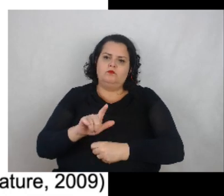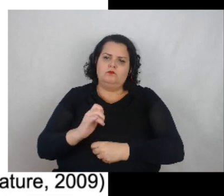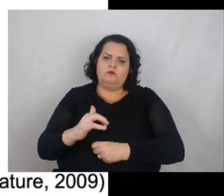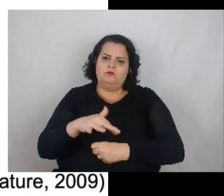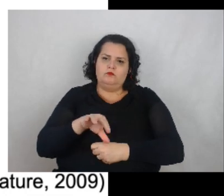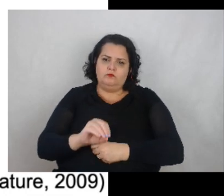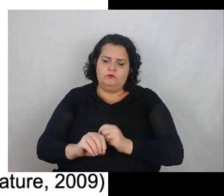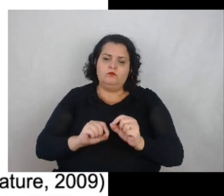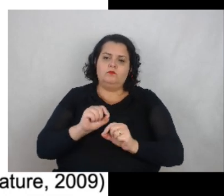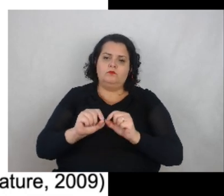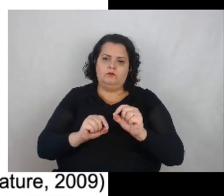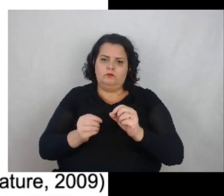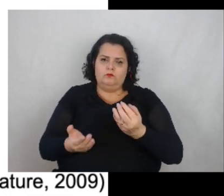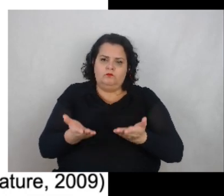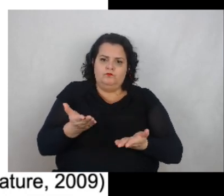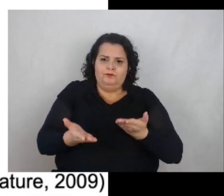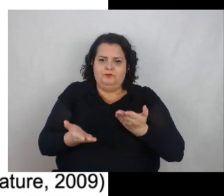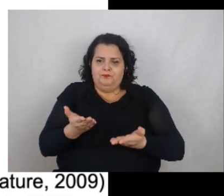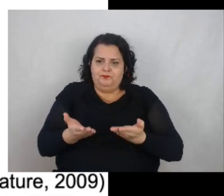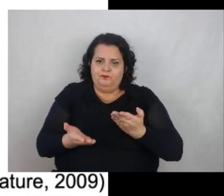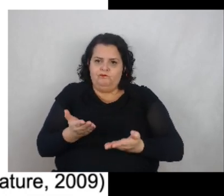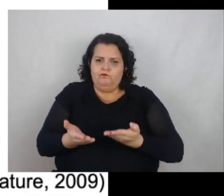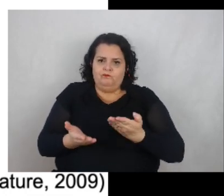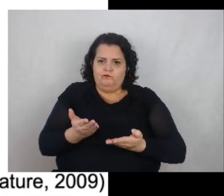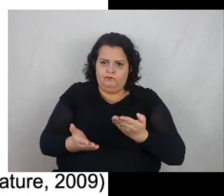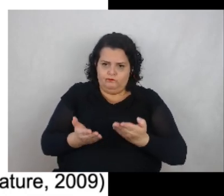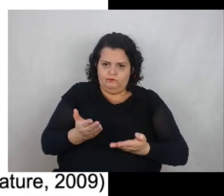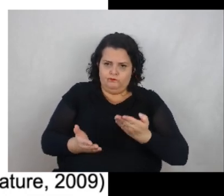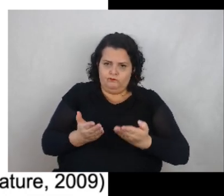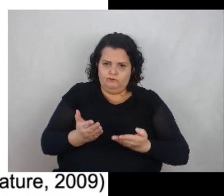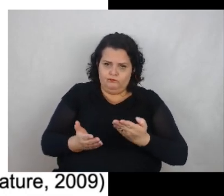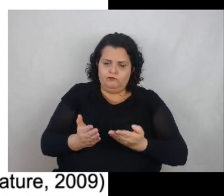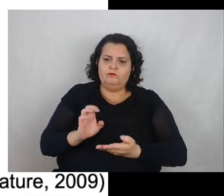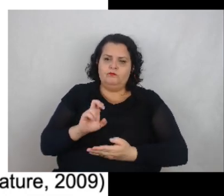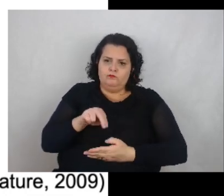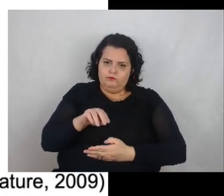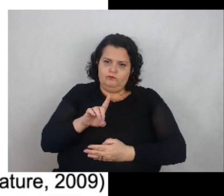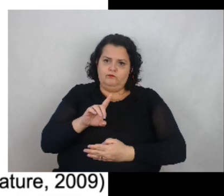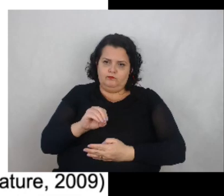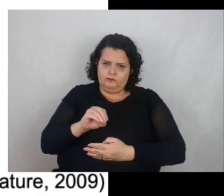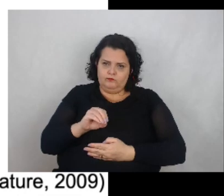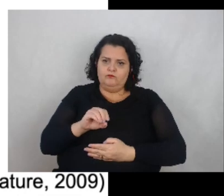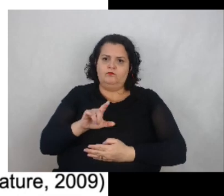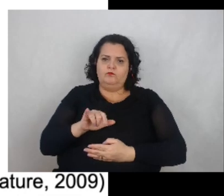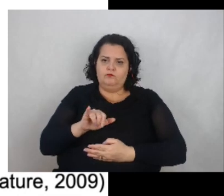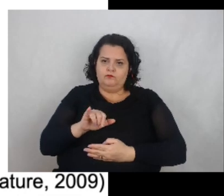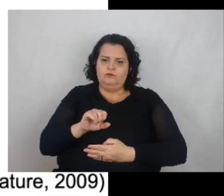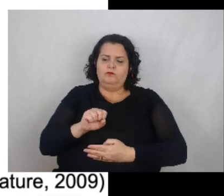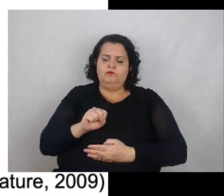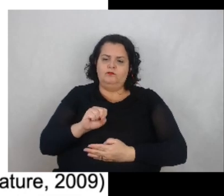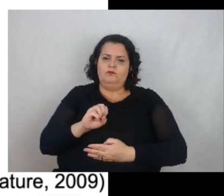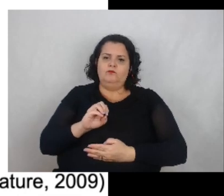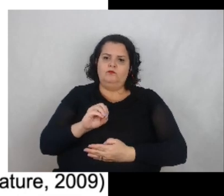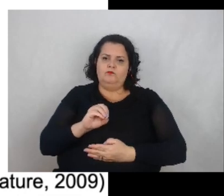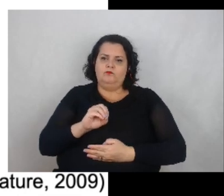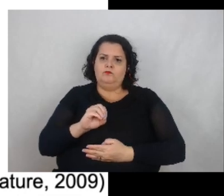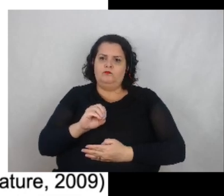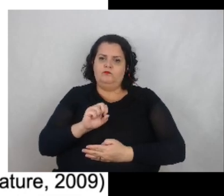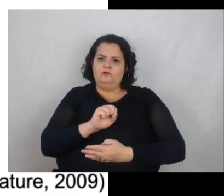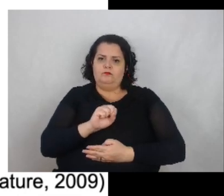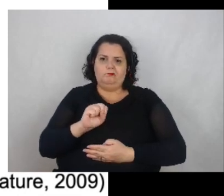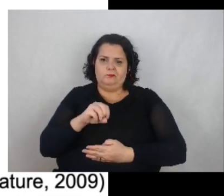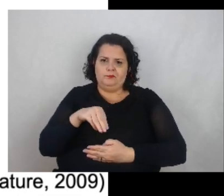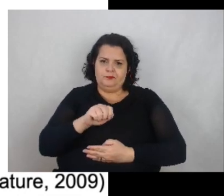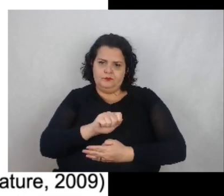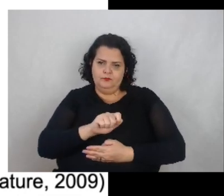do pH lisossomal, que é importante para a funcionalidade das hidrolases lisossomais. Como